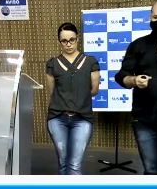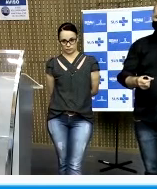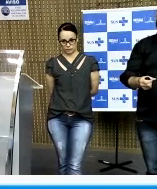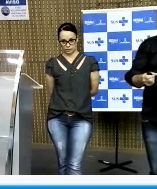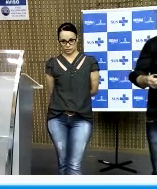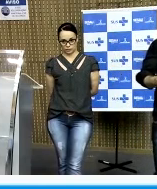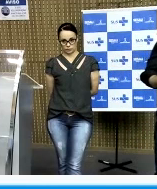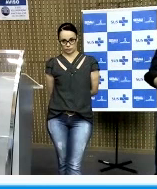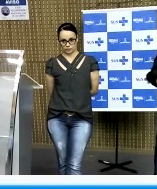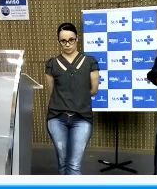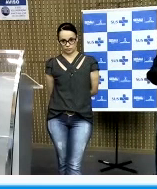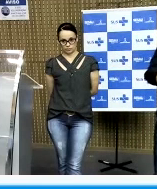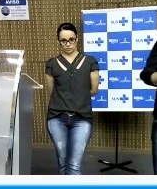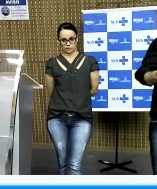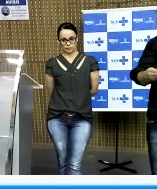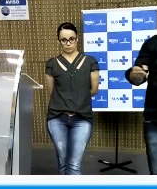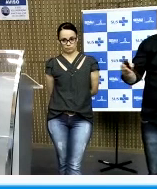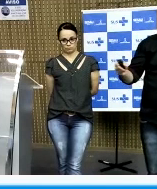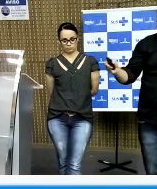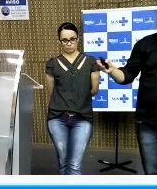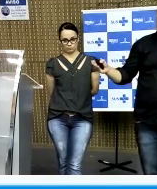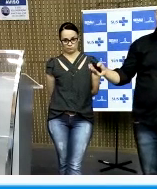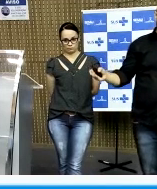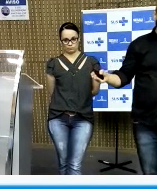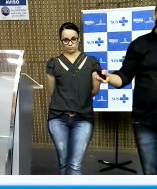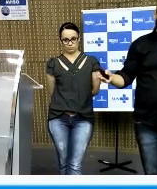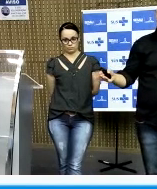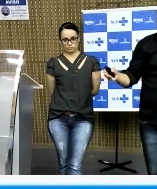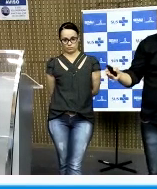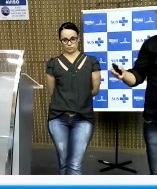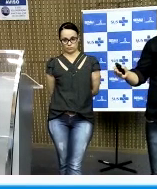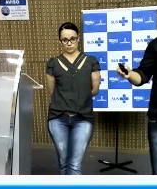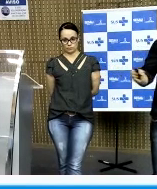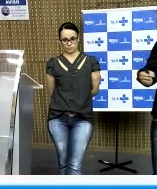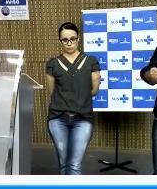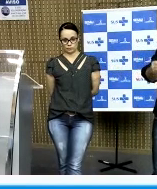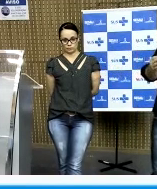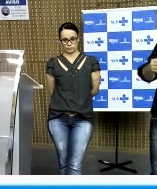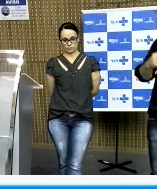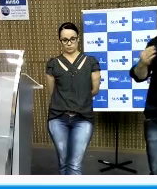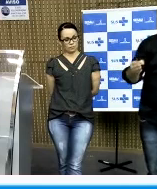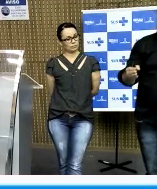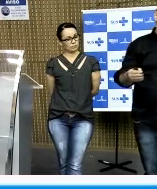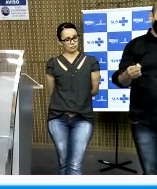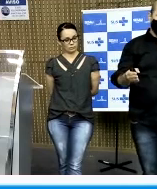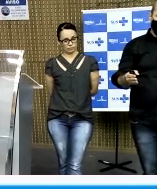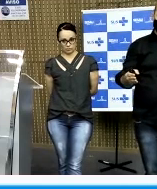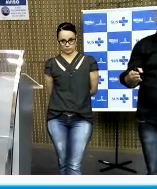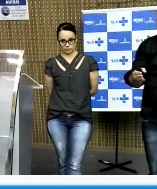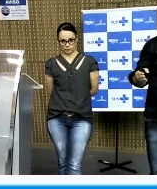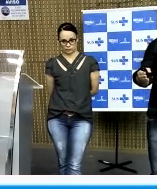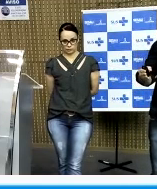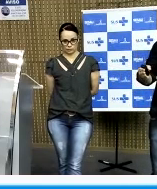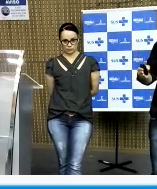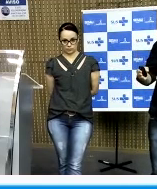A cobertura do citopatológico se mantém uma estabilidade de 1% em todos os quadrimestres também. Está sendo traçada estratégias